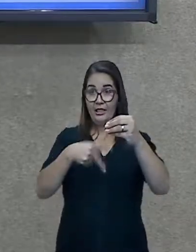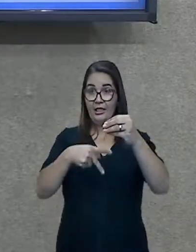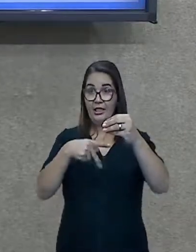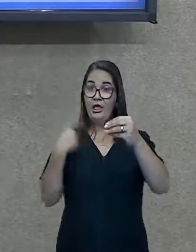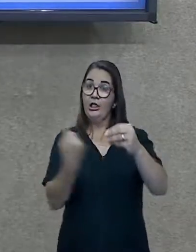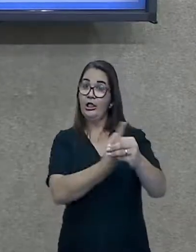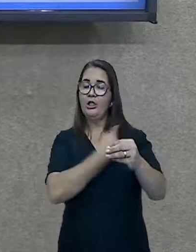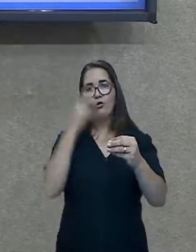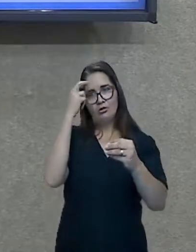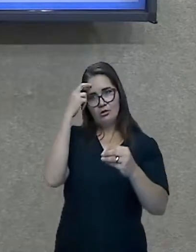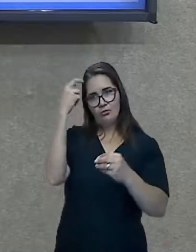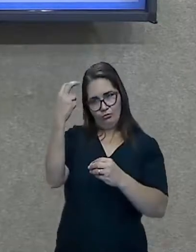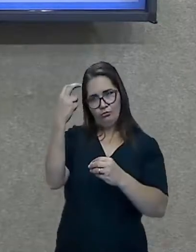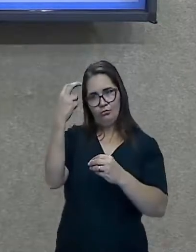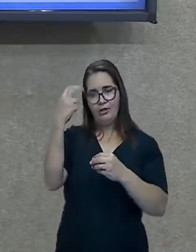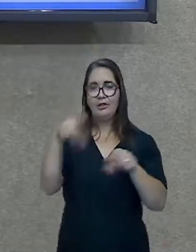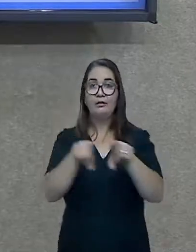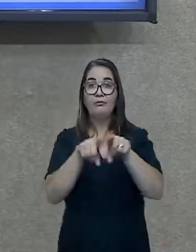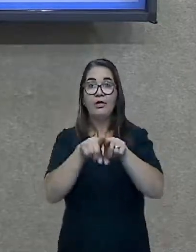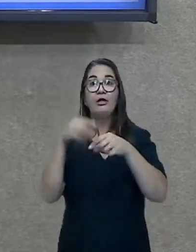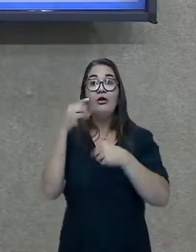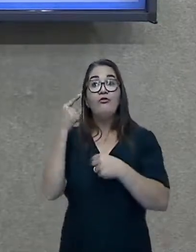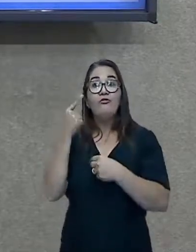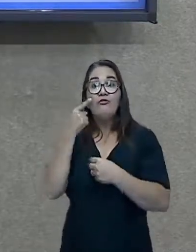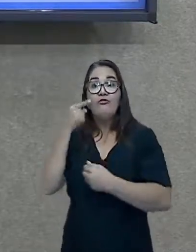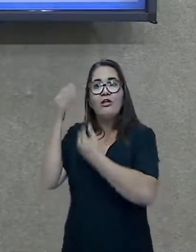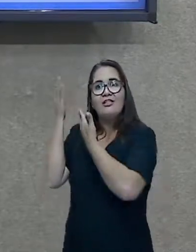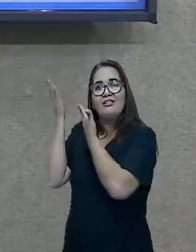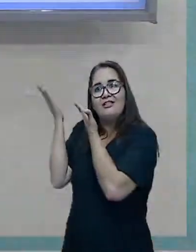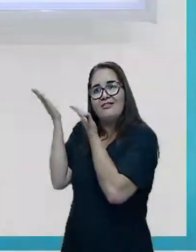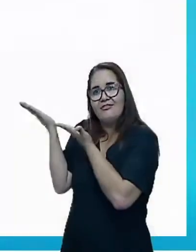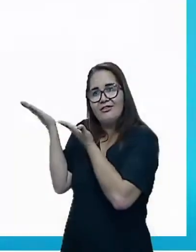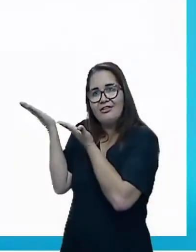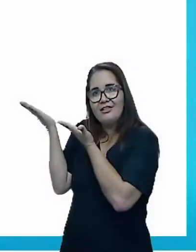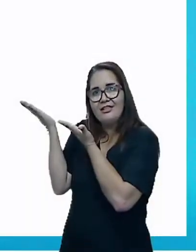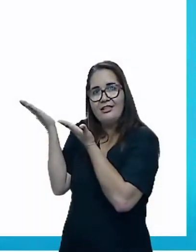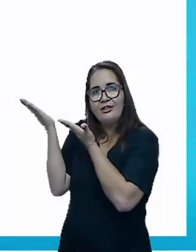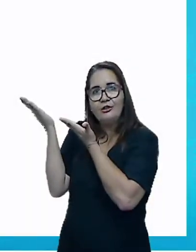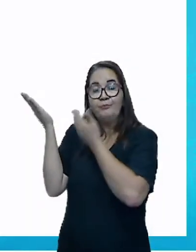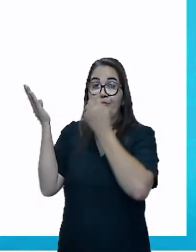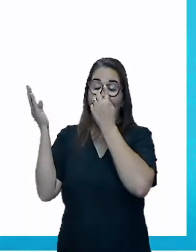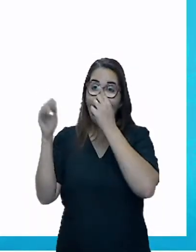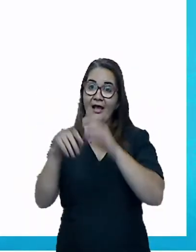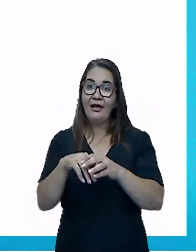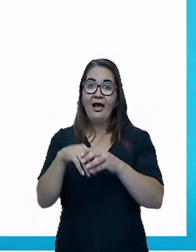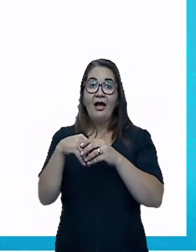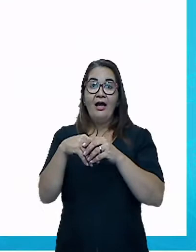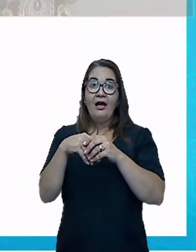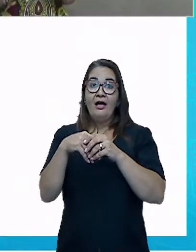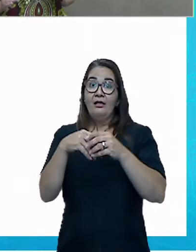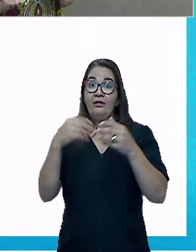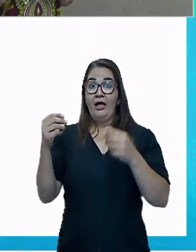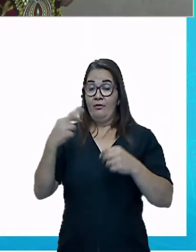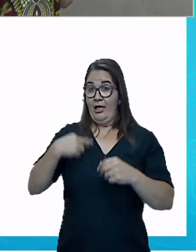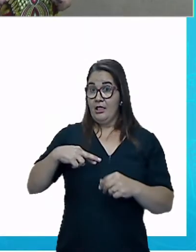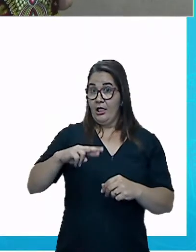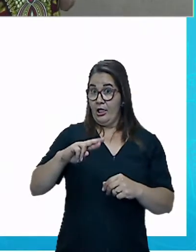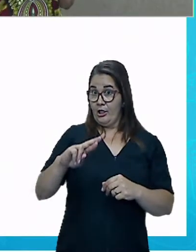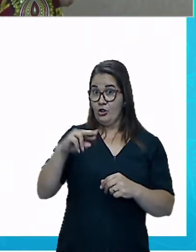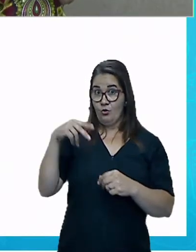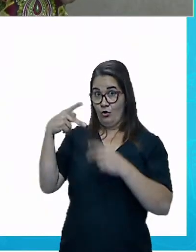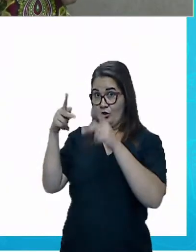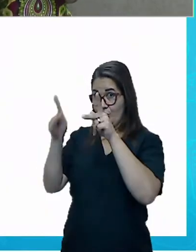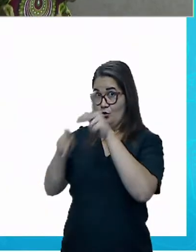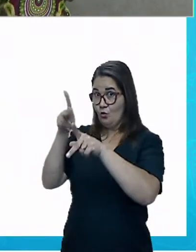ver um deles, que é a cultura afro-brasileira, que vem das religiões que os